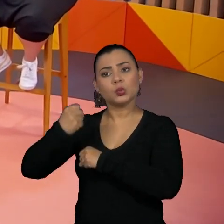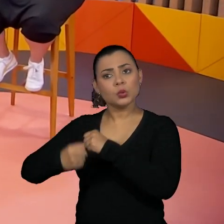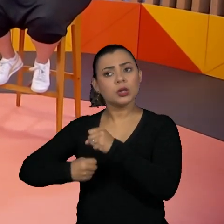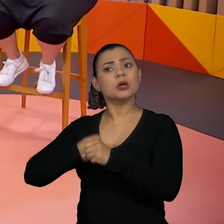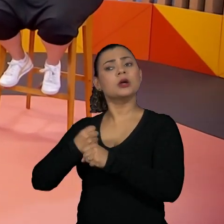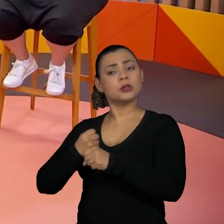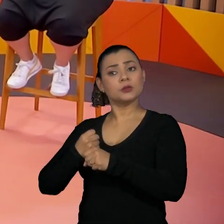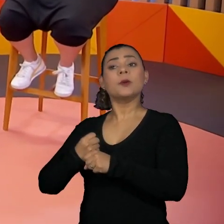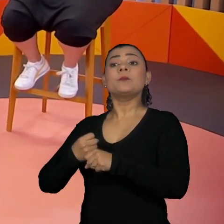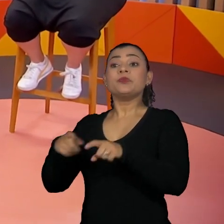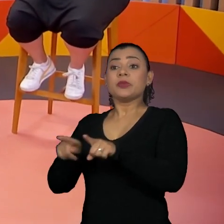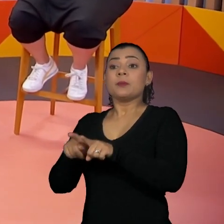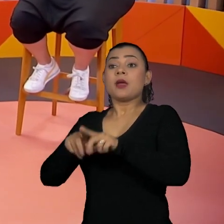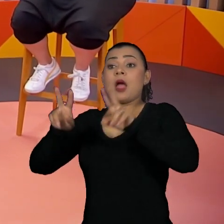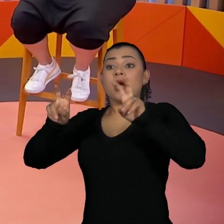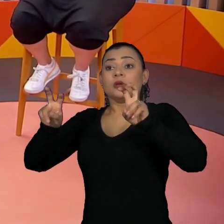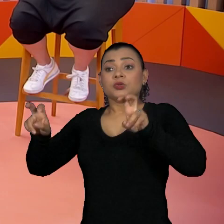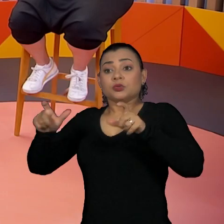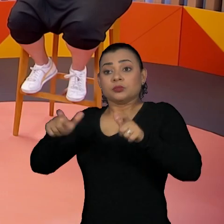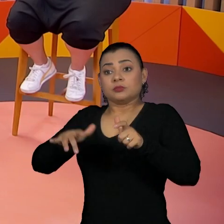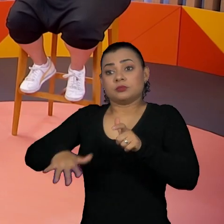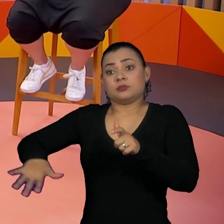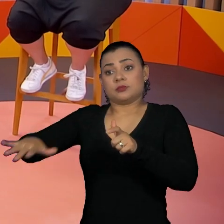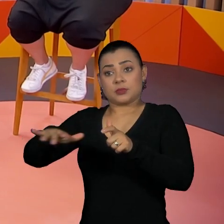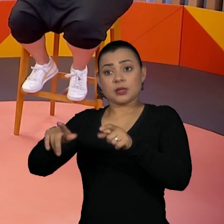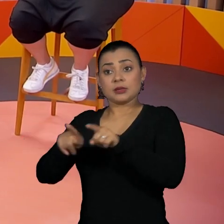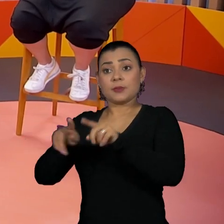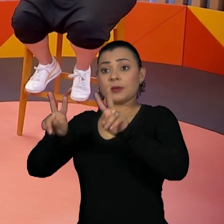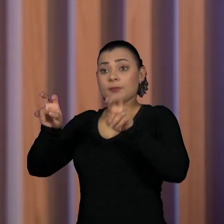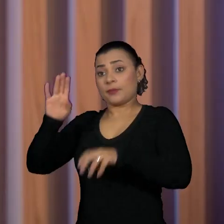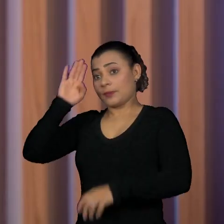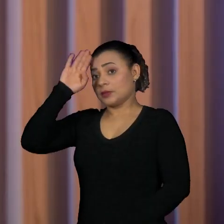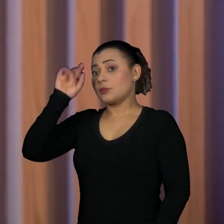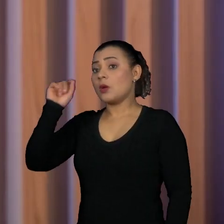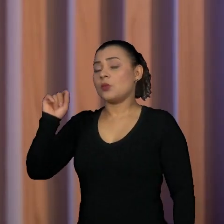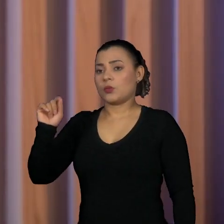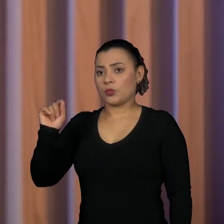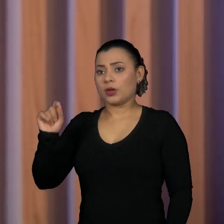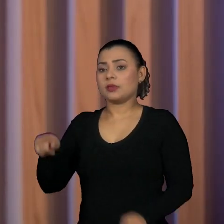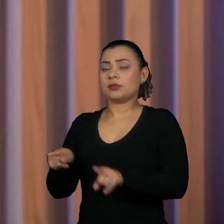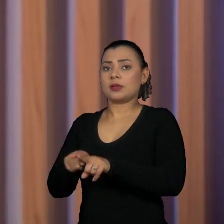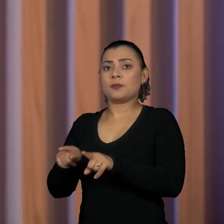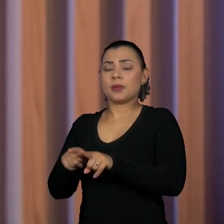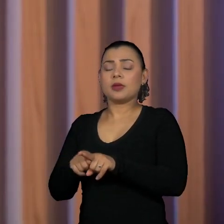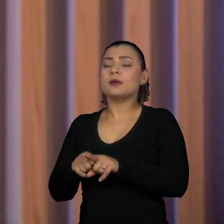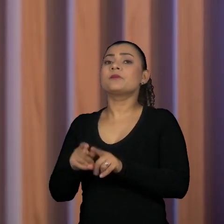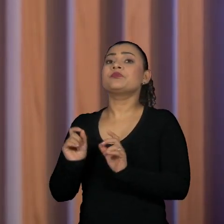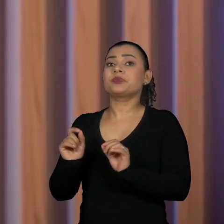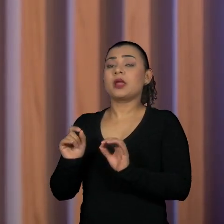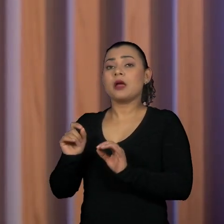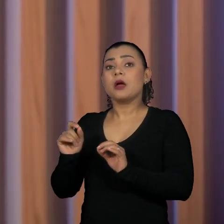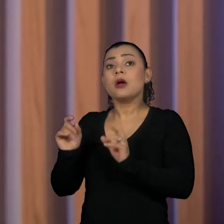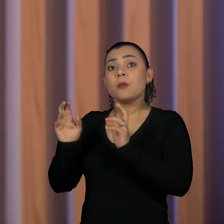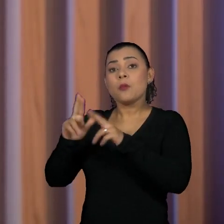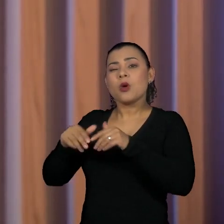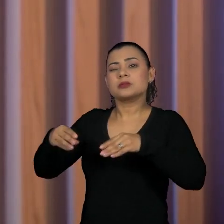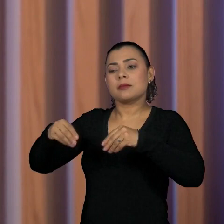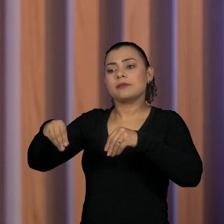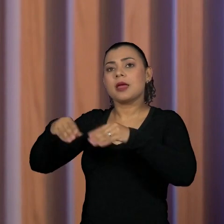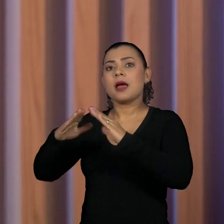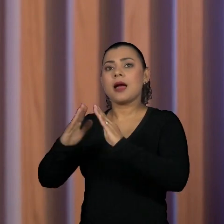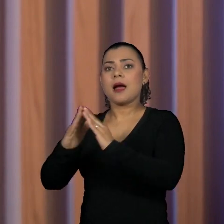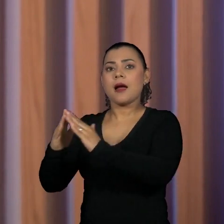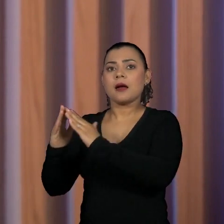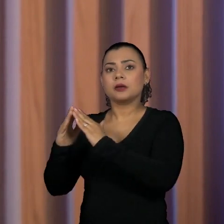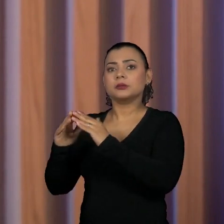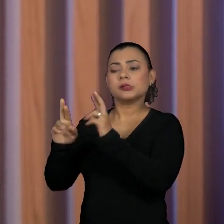conta de uma série de questões no território, né, sobretudo um processo de gentrificação, de especulação imobiliária que tem